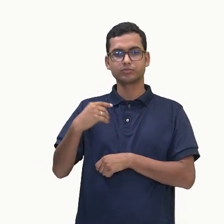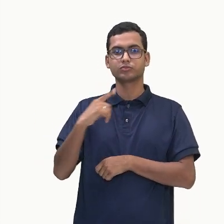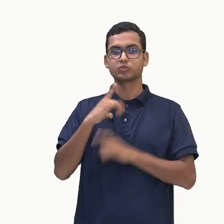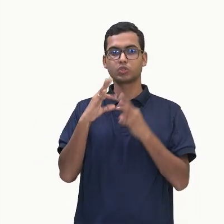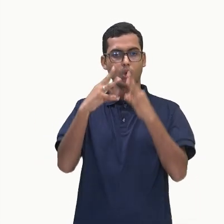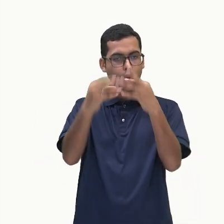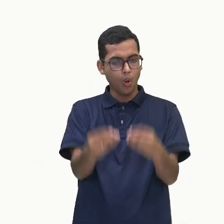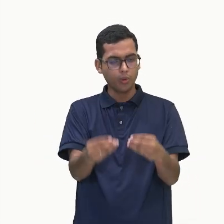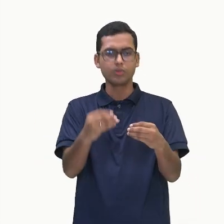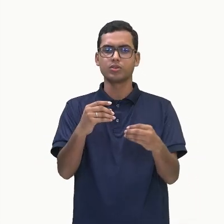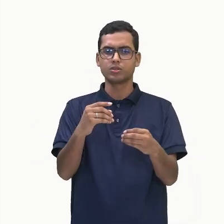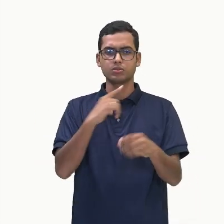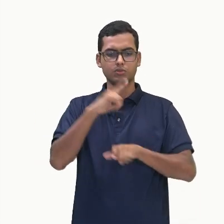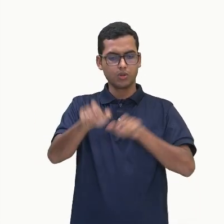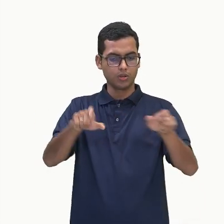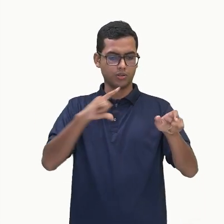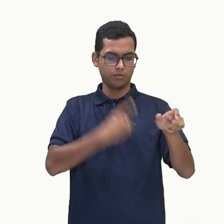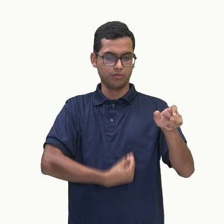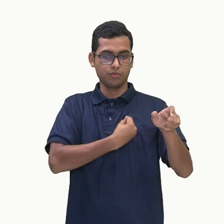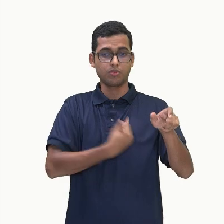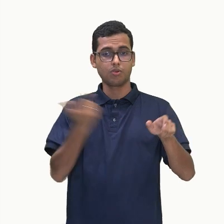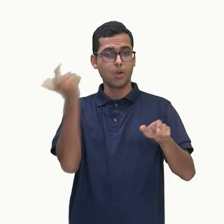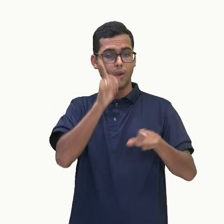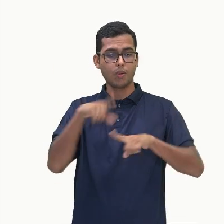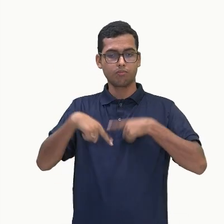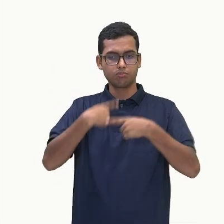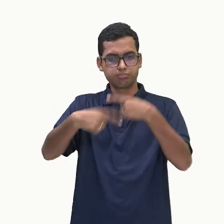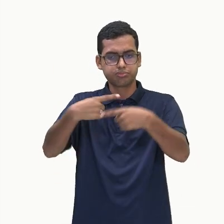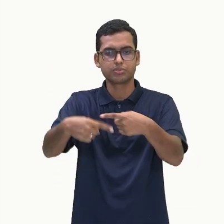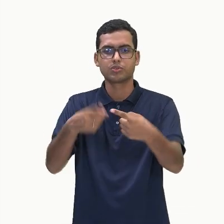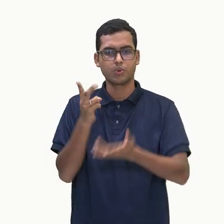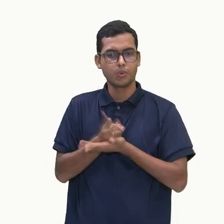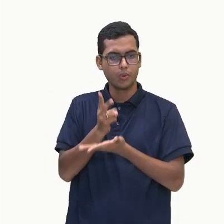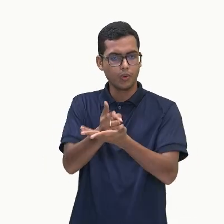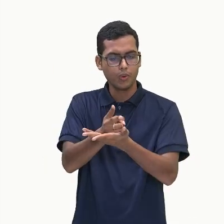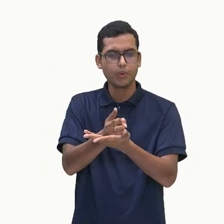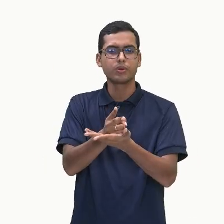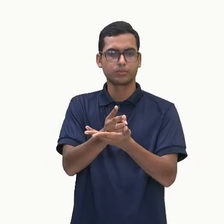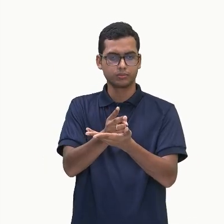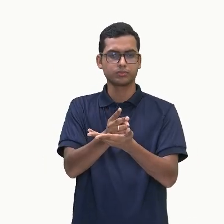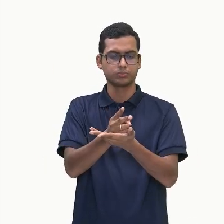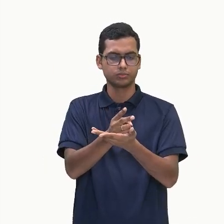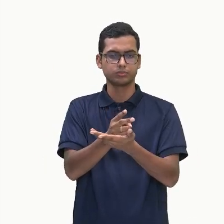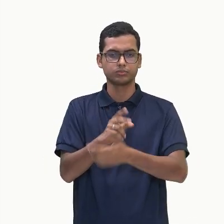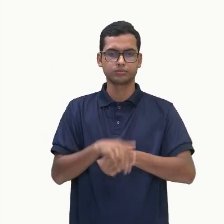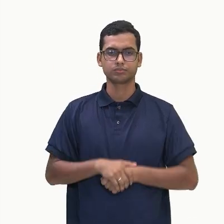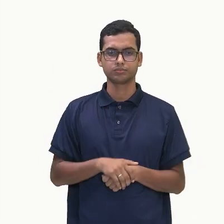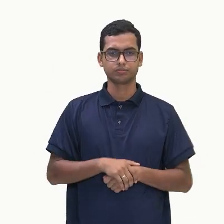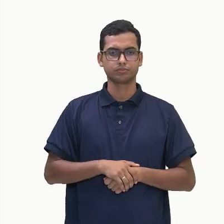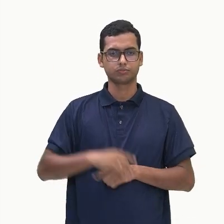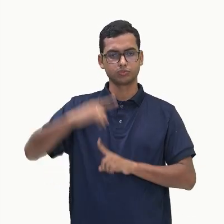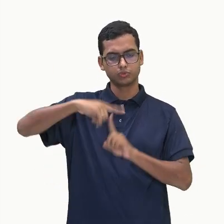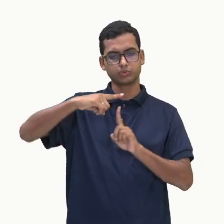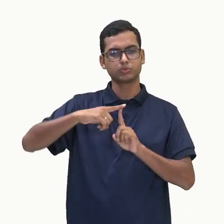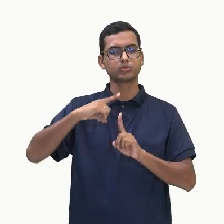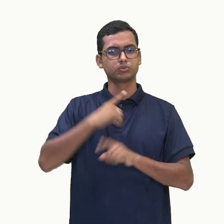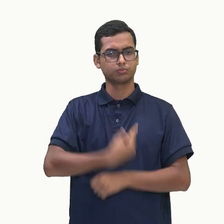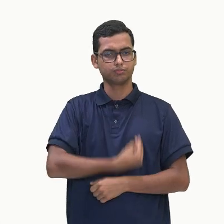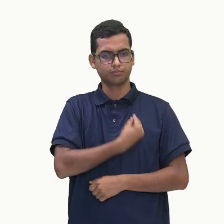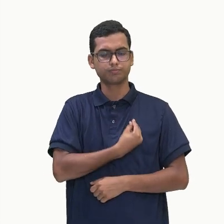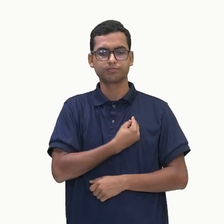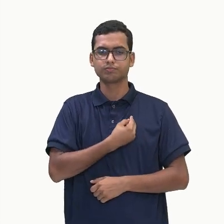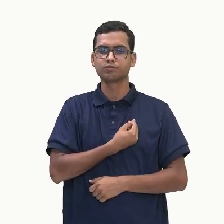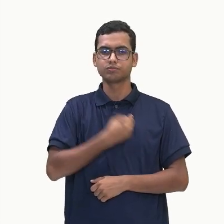reproduzem, garantindo, olha só, a continuidade da espécie naquele meio em que vivem